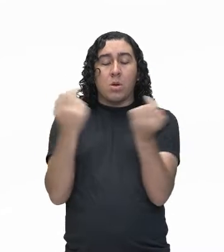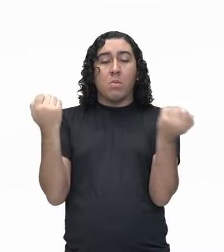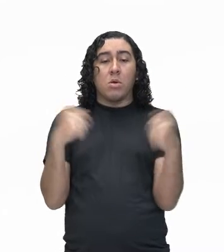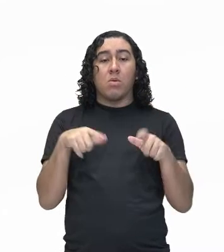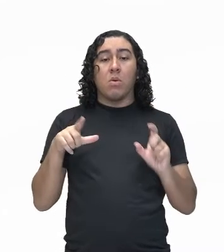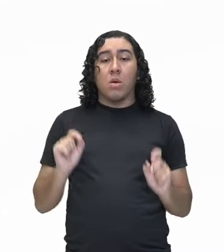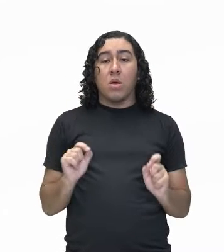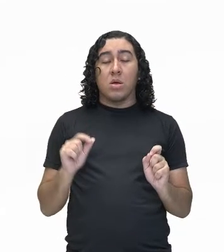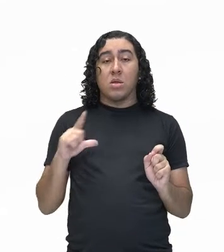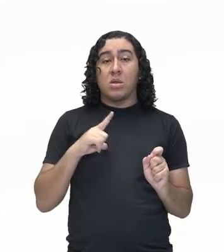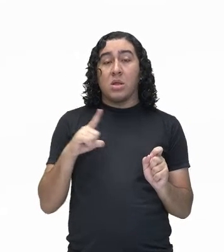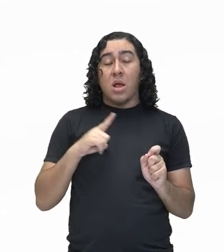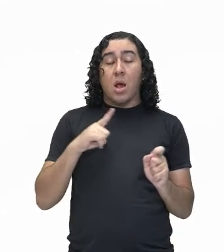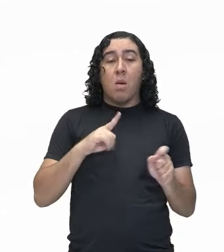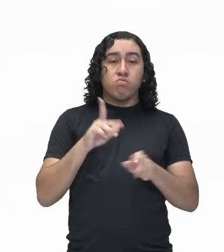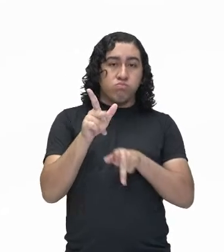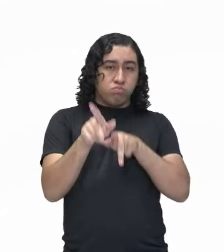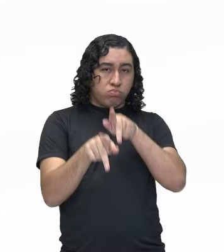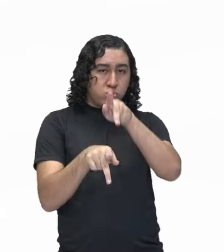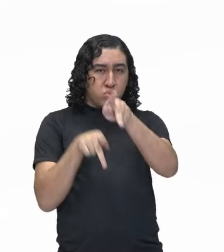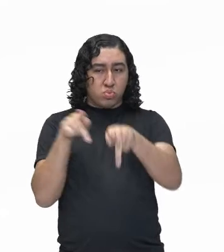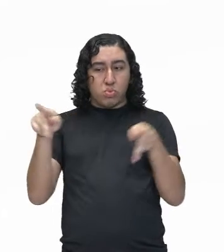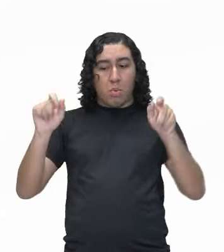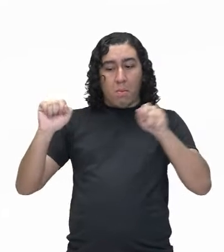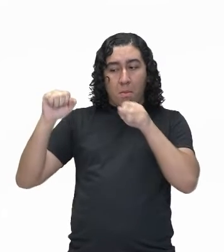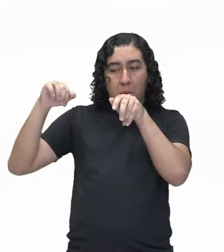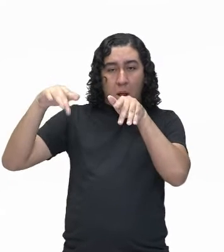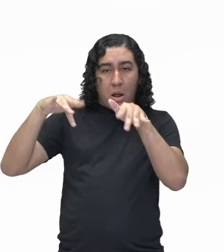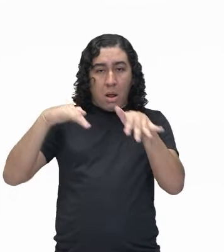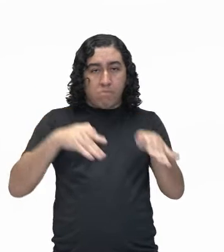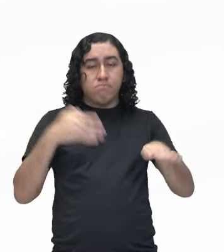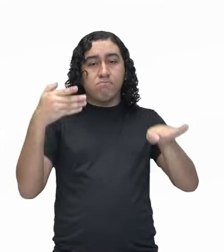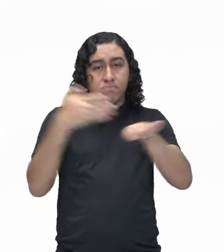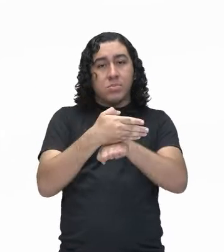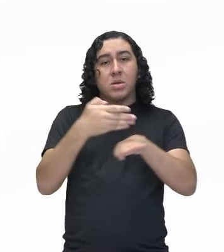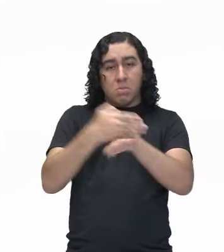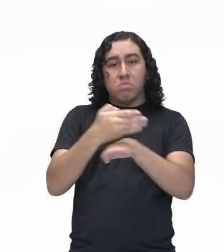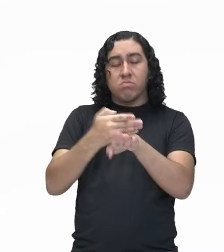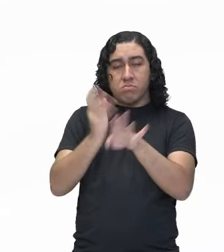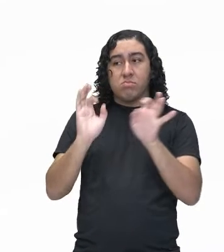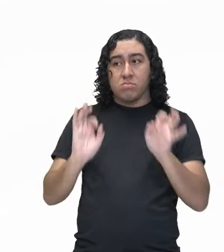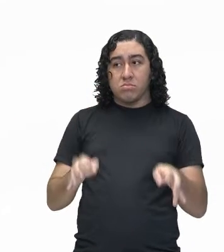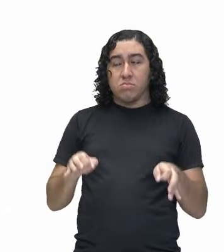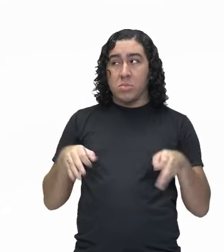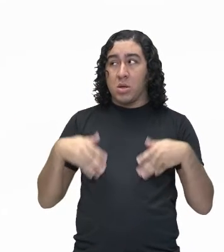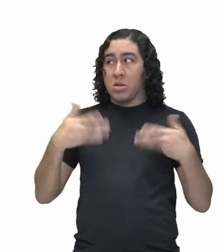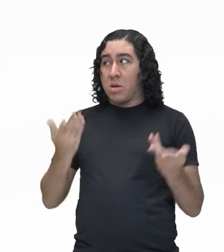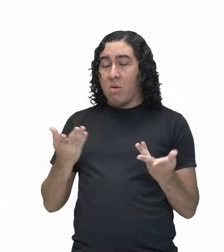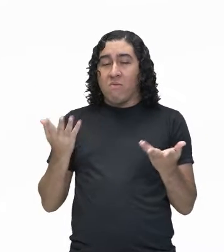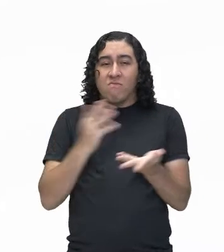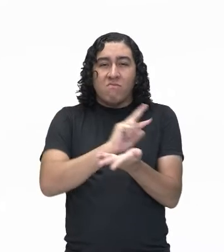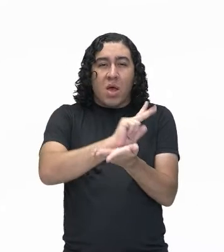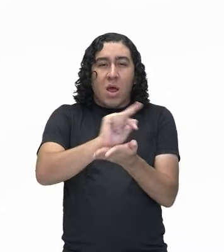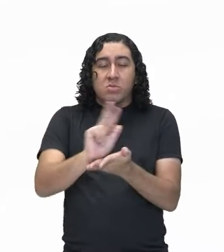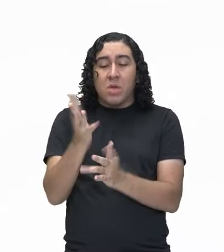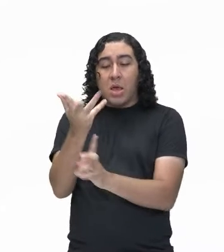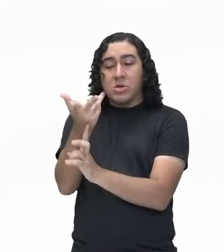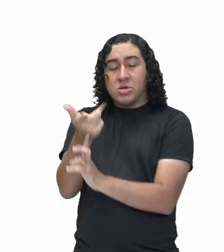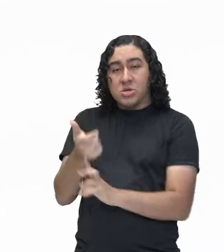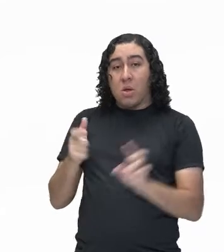permitir a participação do público. Então, muitos artistas